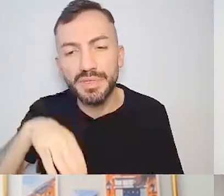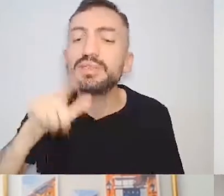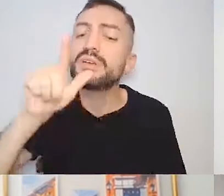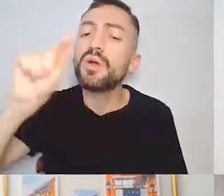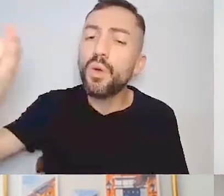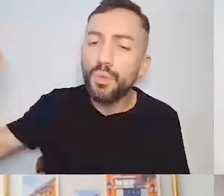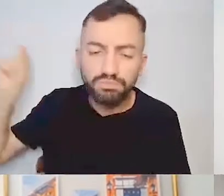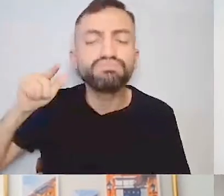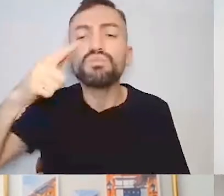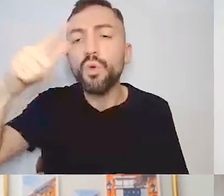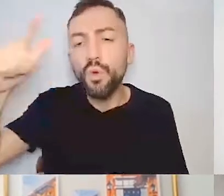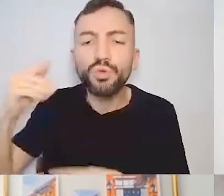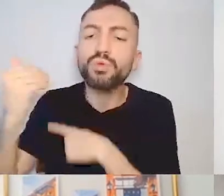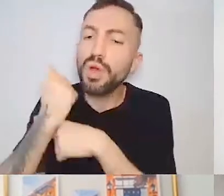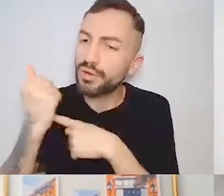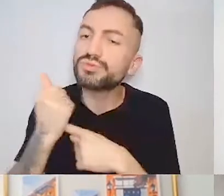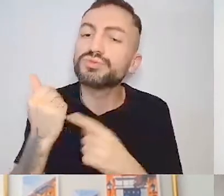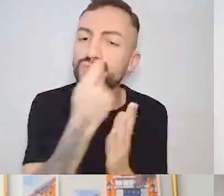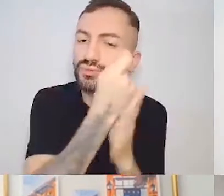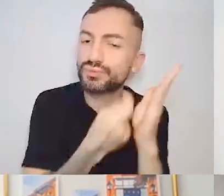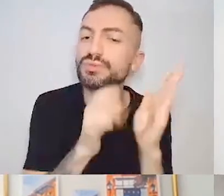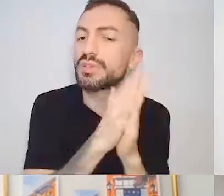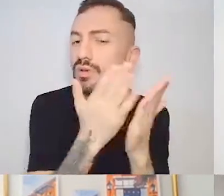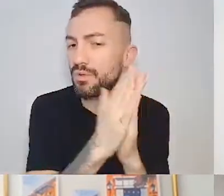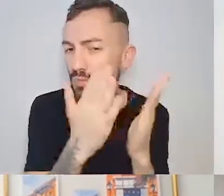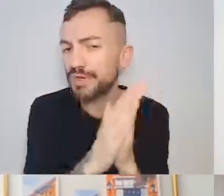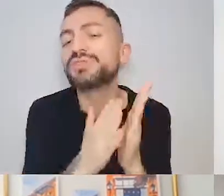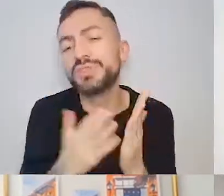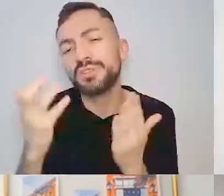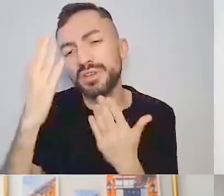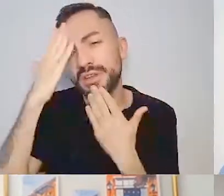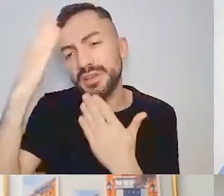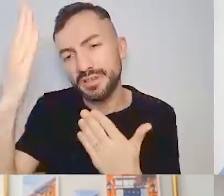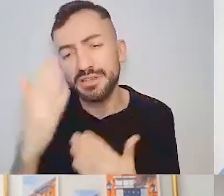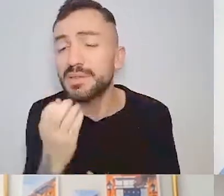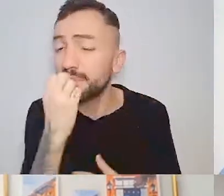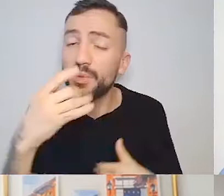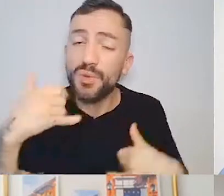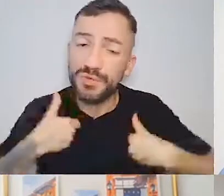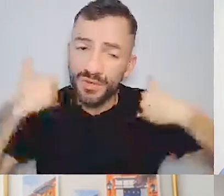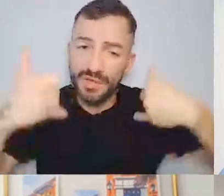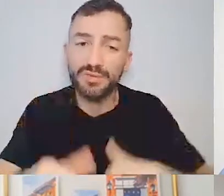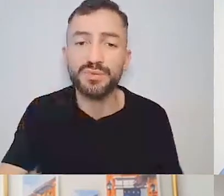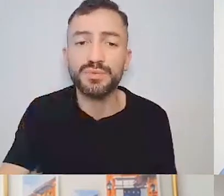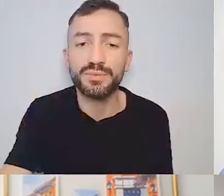auxiliaram na construção dessa cartilha, e desejar a todos um bom evento.